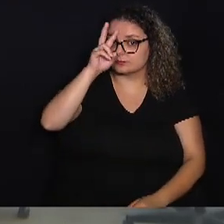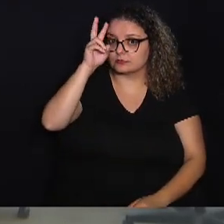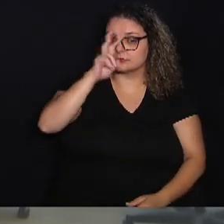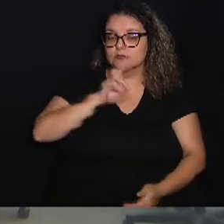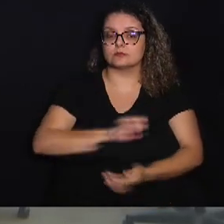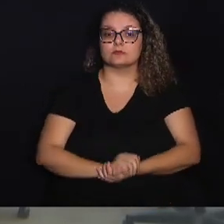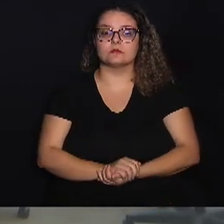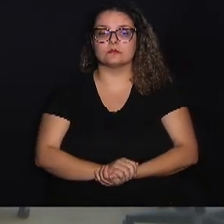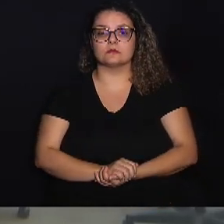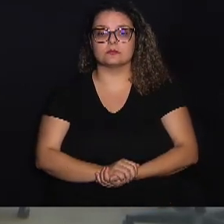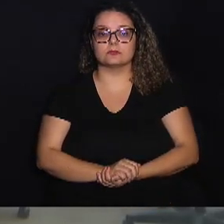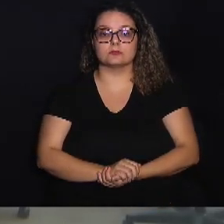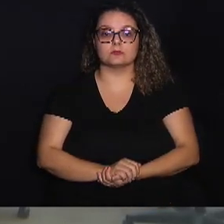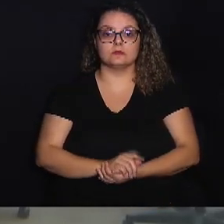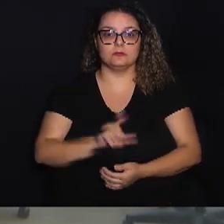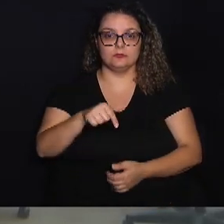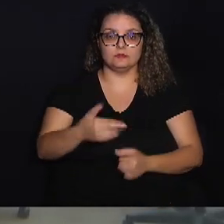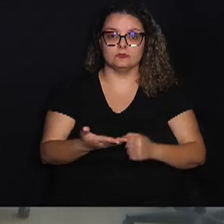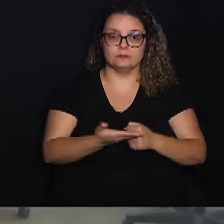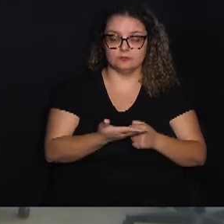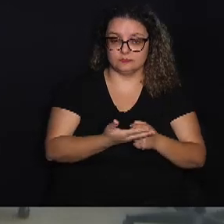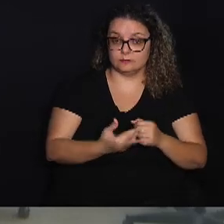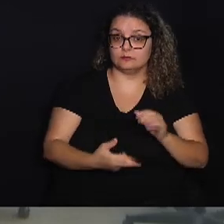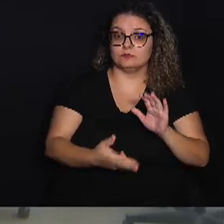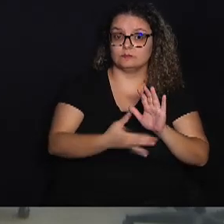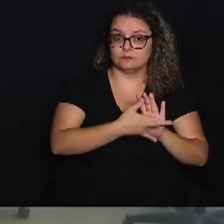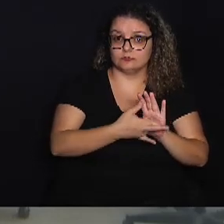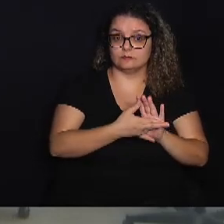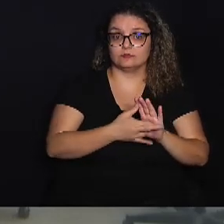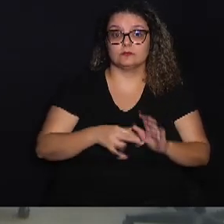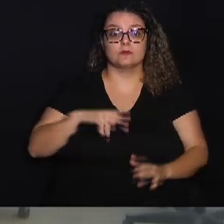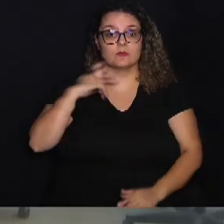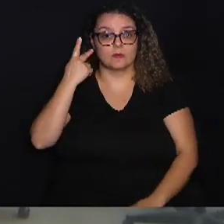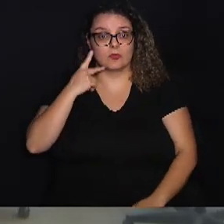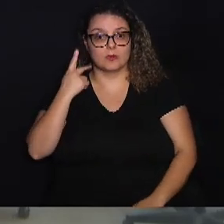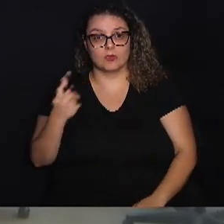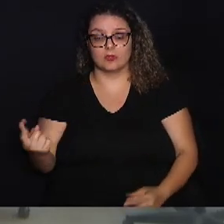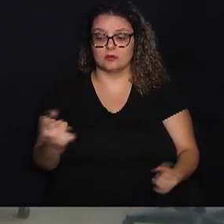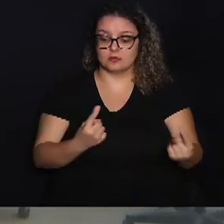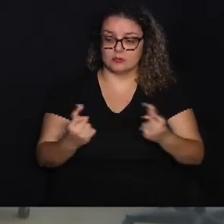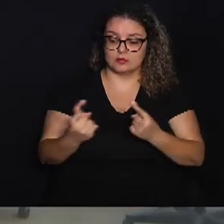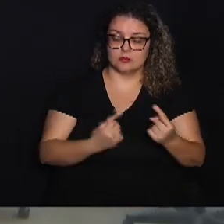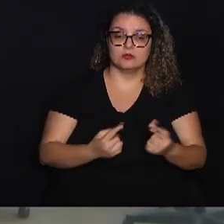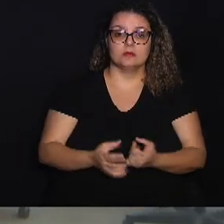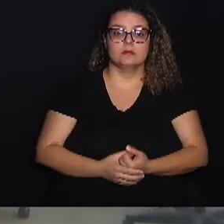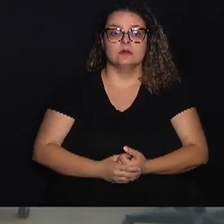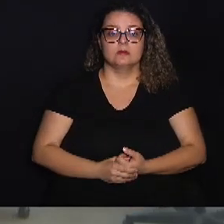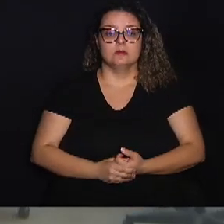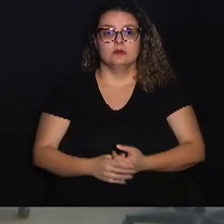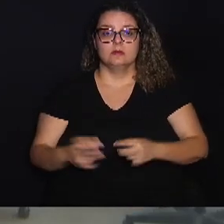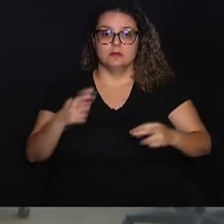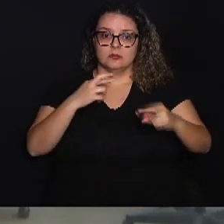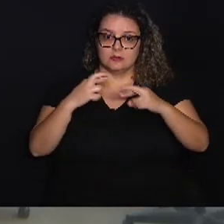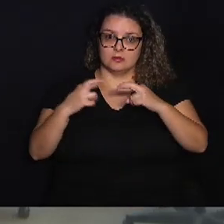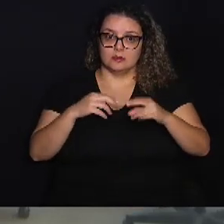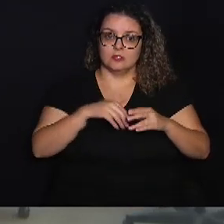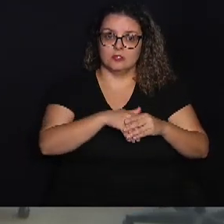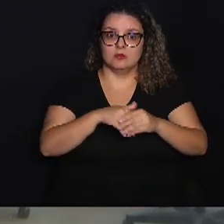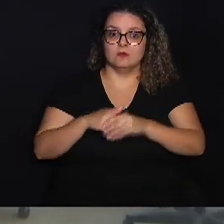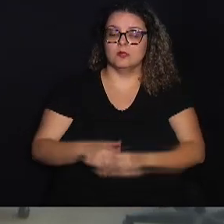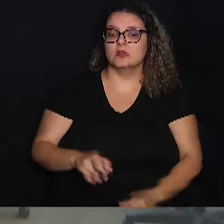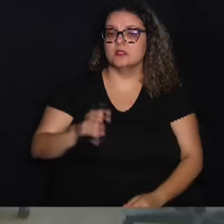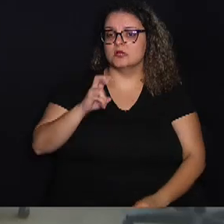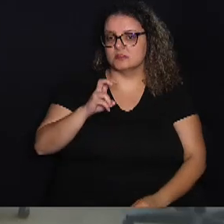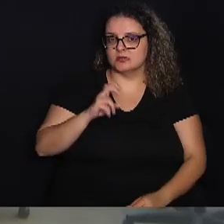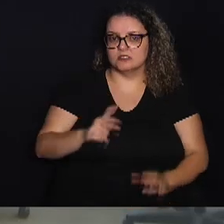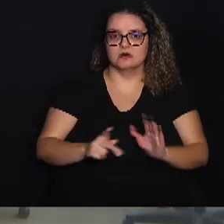que daqui a pouquinho depois do intervalo regimental os vereadores eh devem analisar e votar cinco